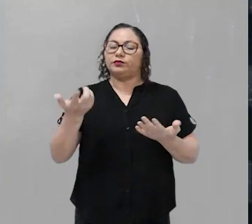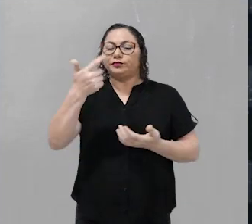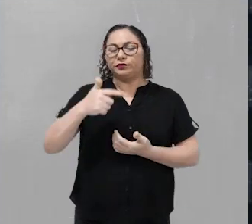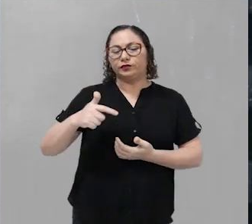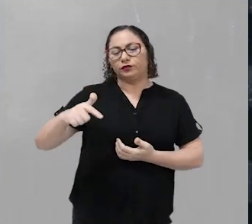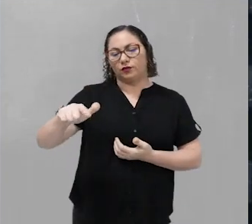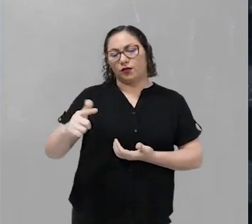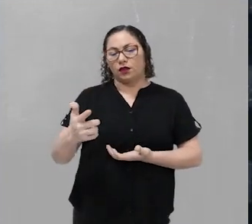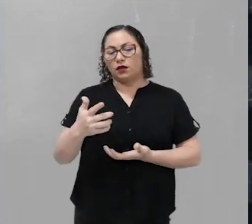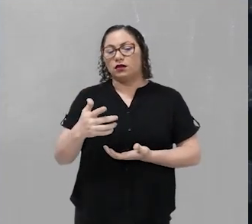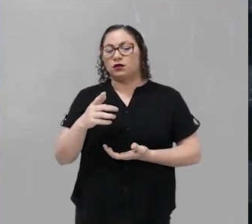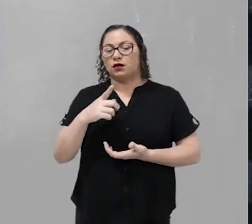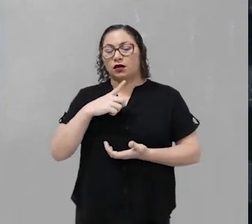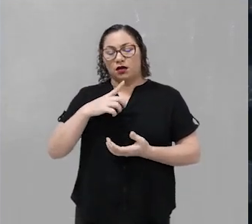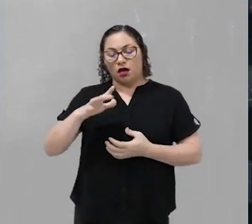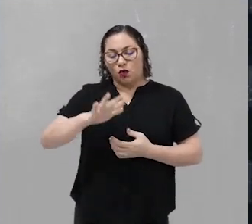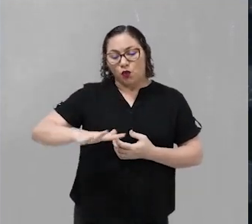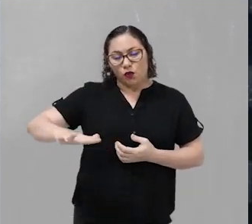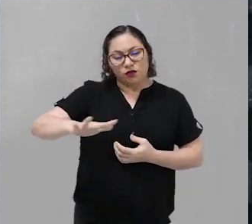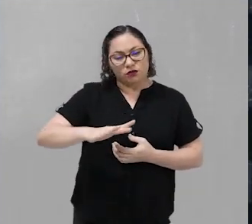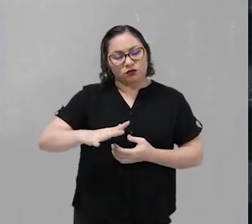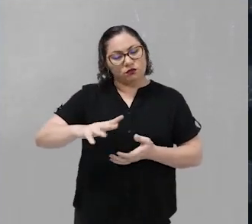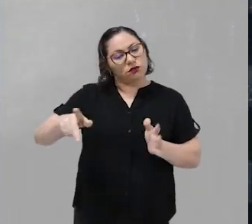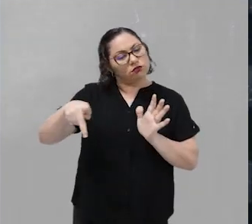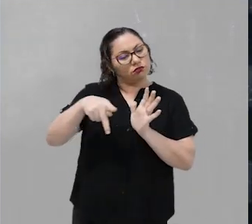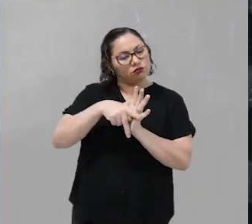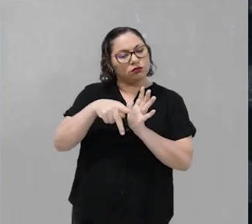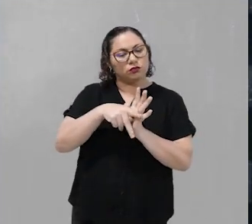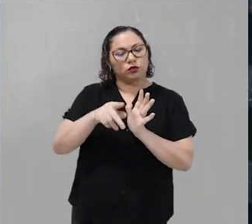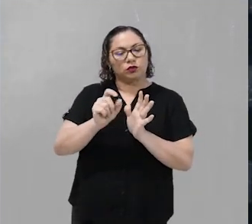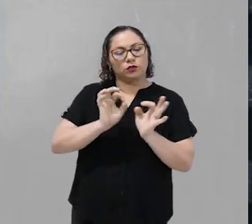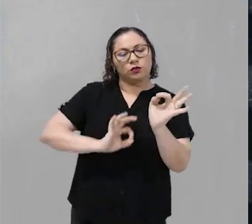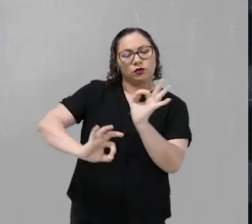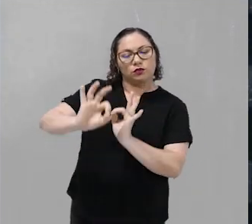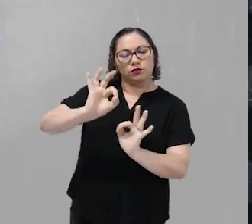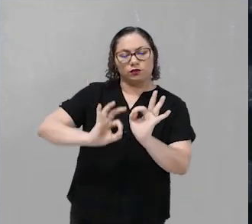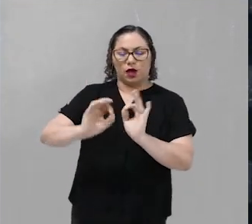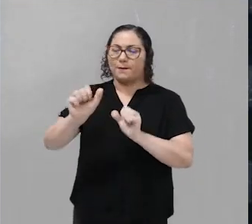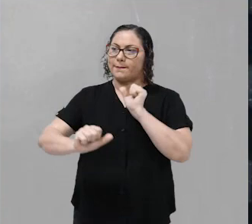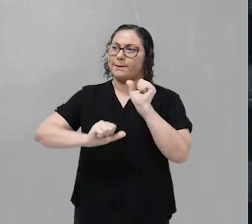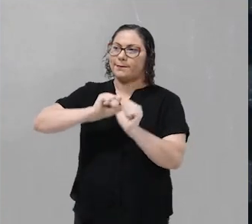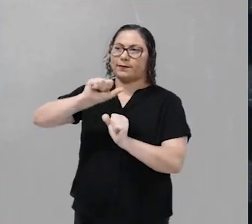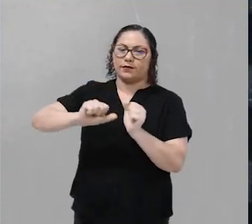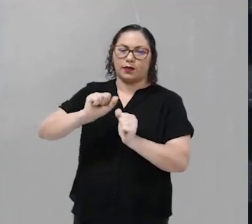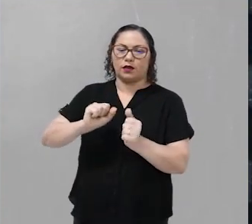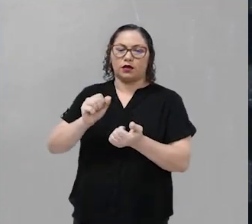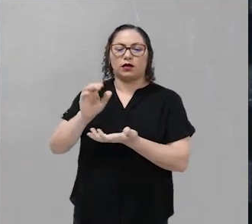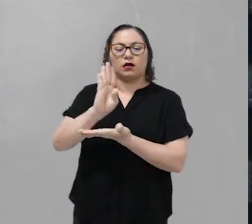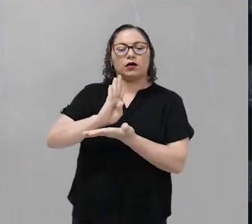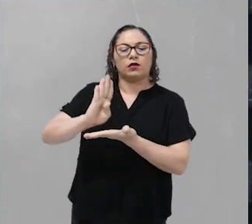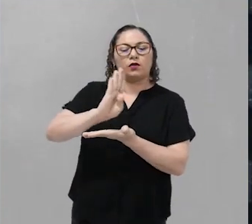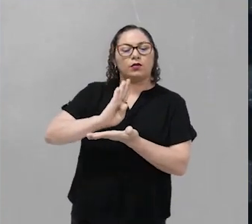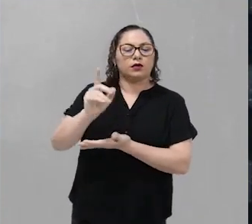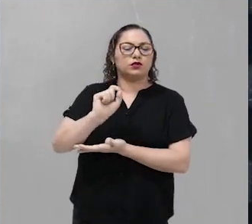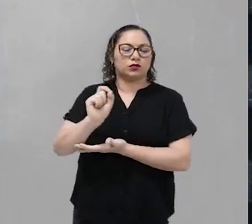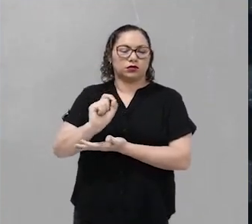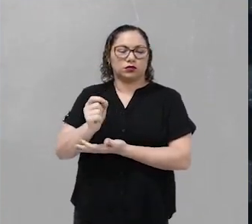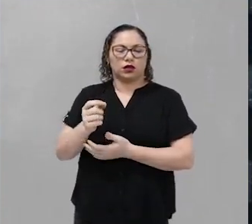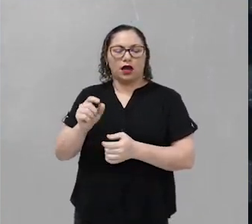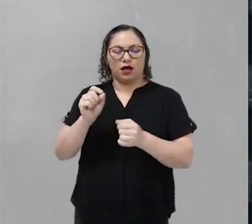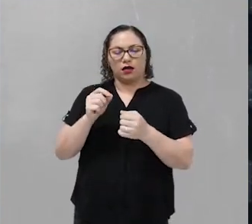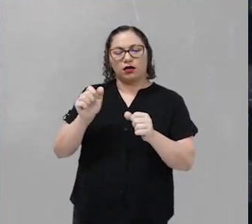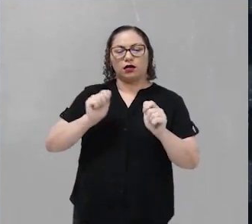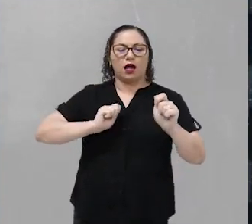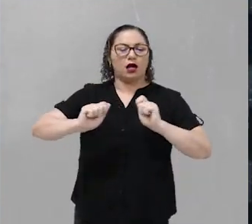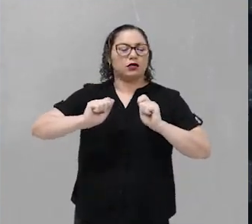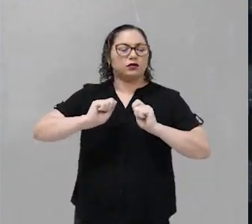seja, ele é um espaço apropriado e transformado com base em ações racionais, mas